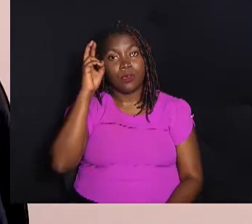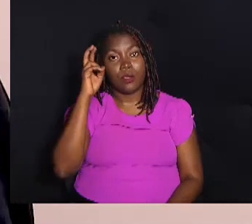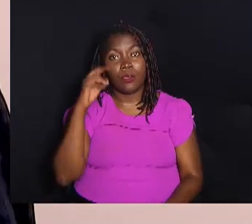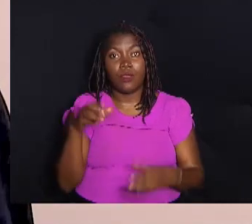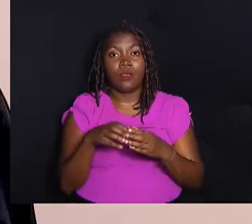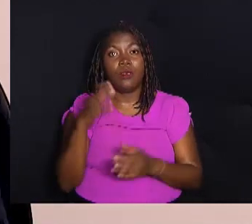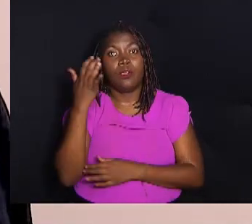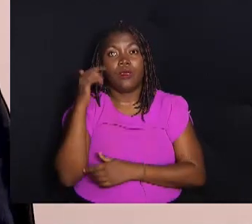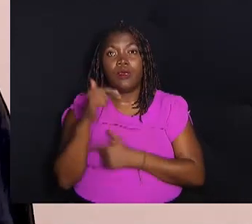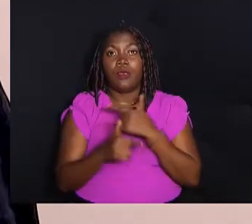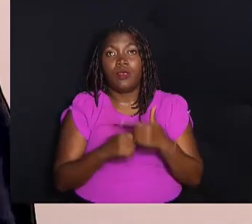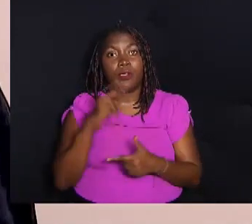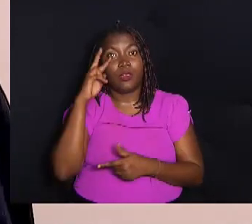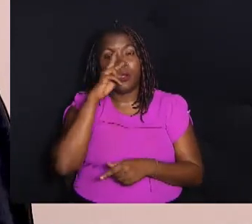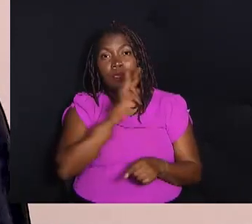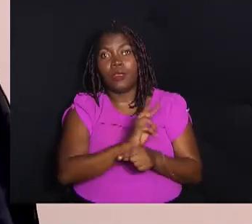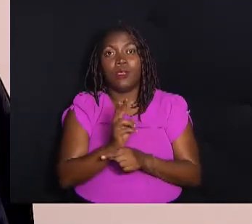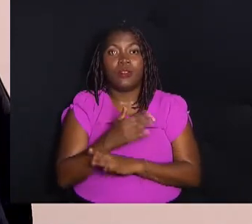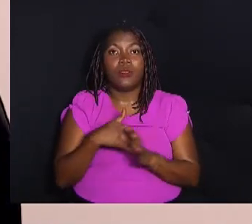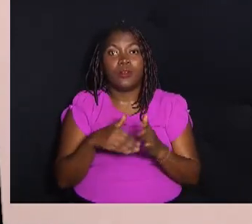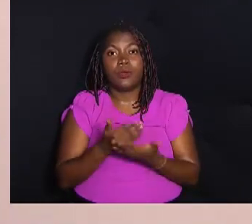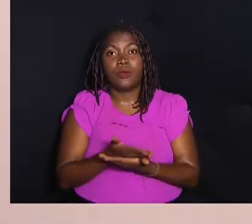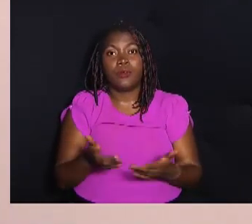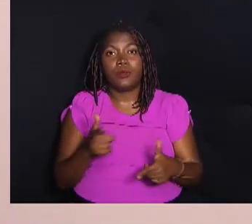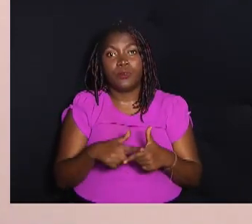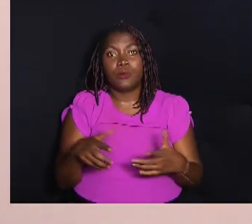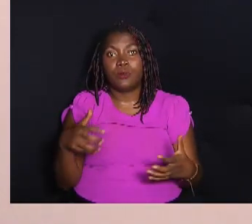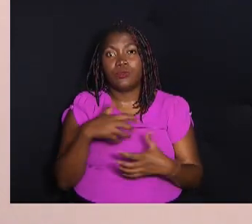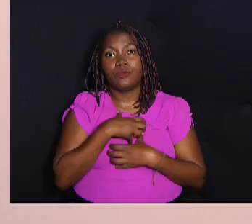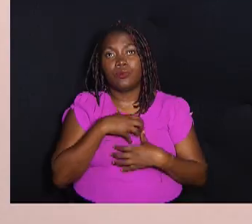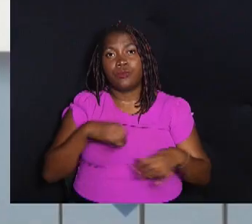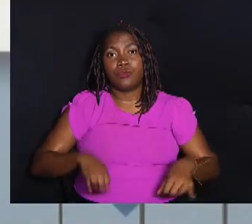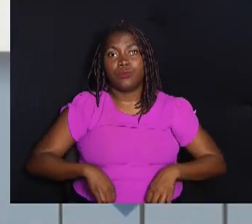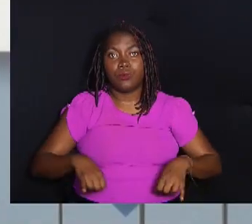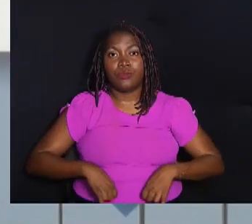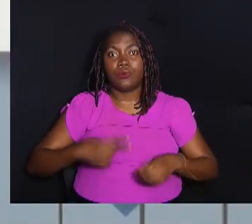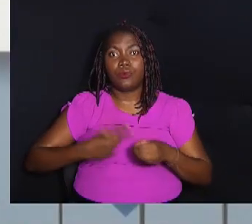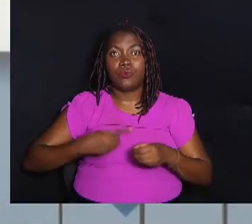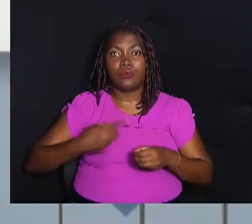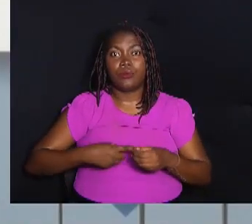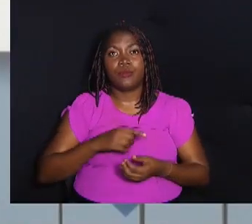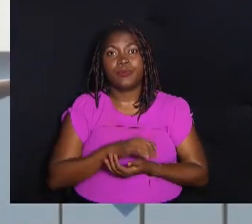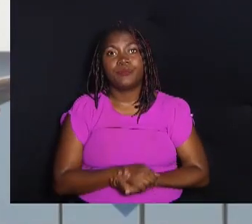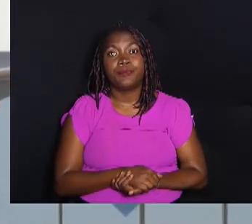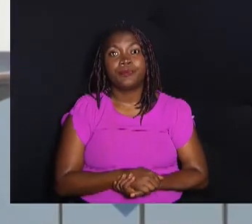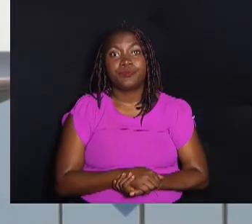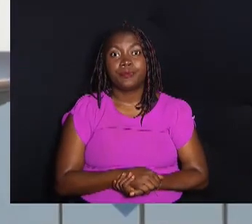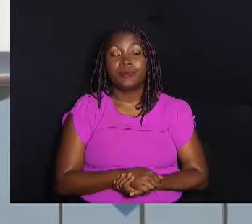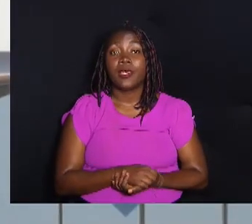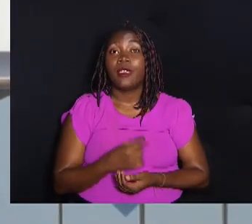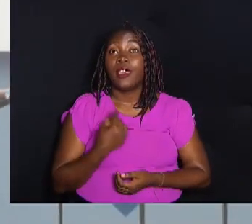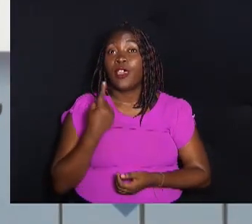intensamente para verificar todos esses problemas que atingiram a nossa cidade e um dos temas